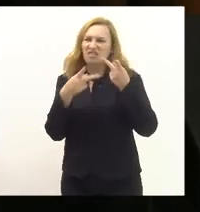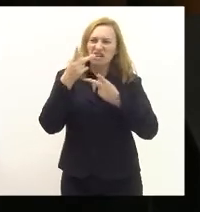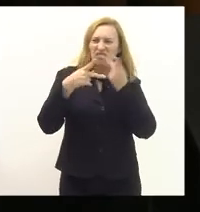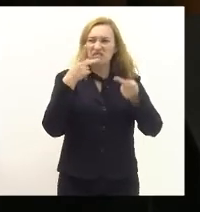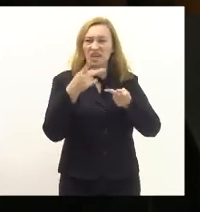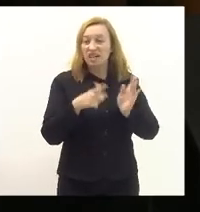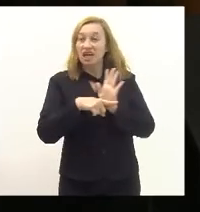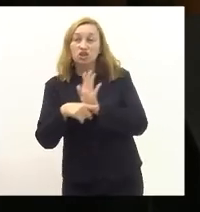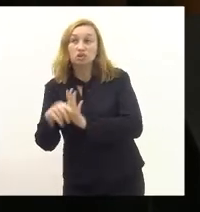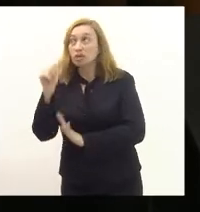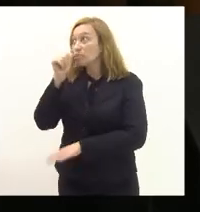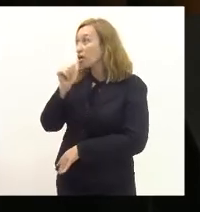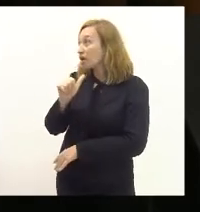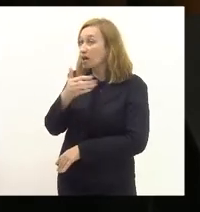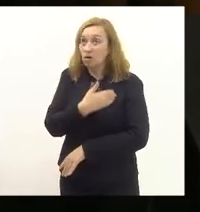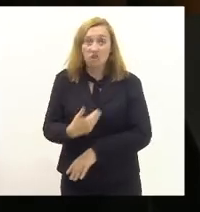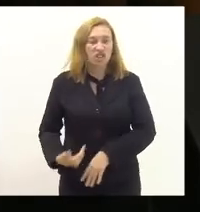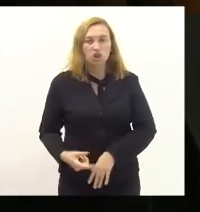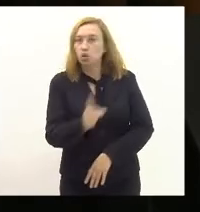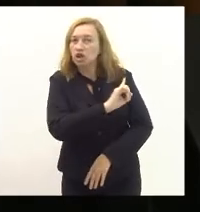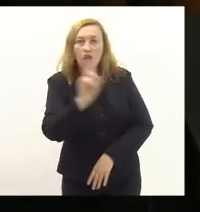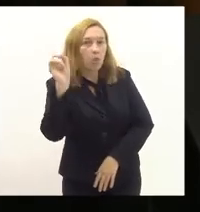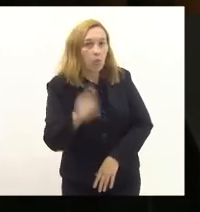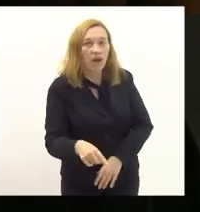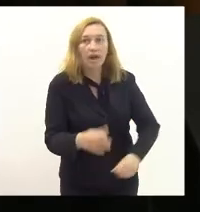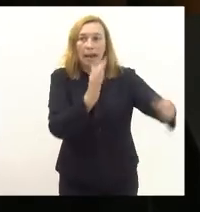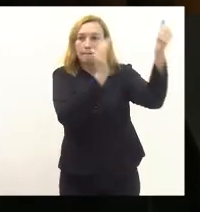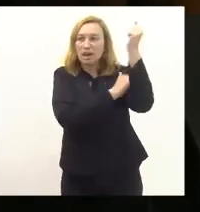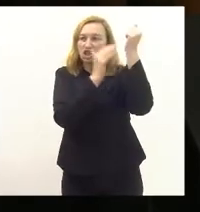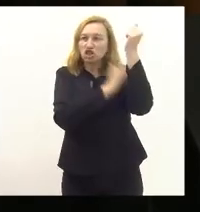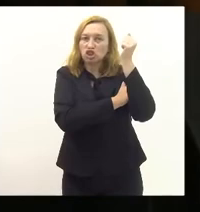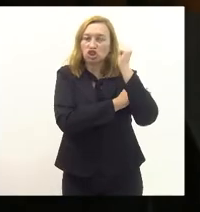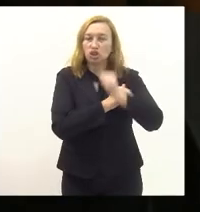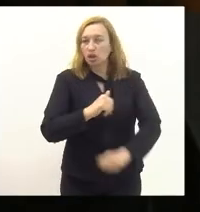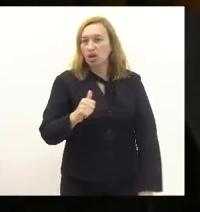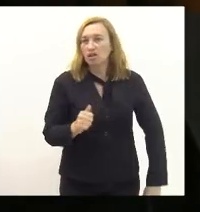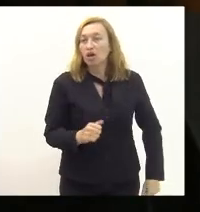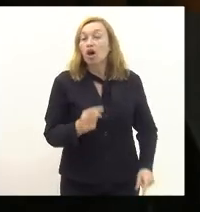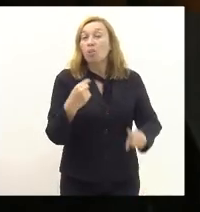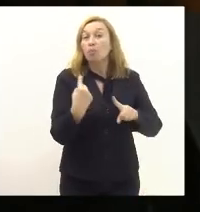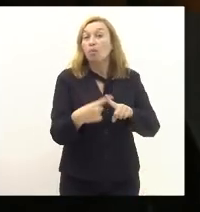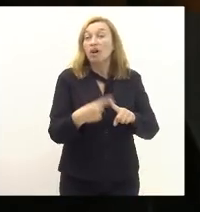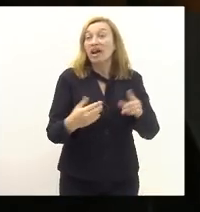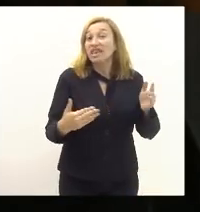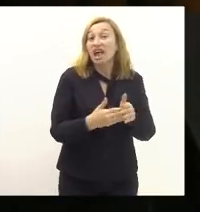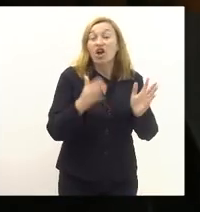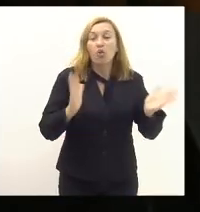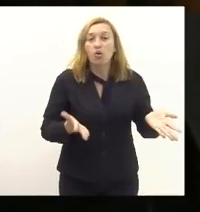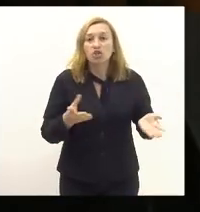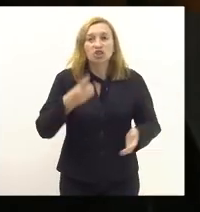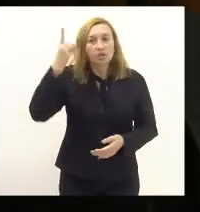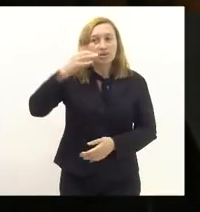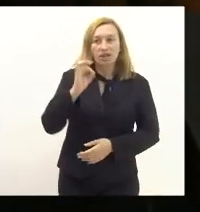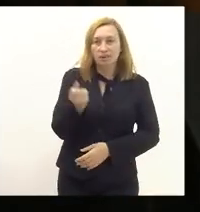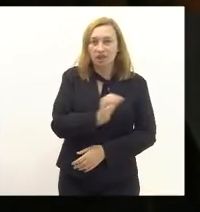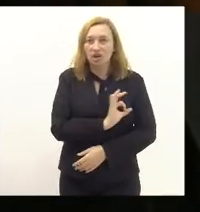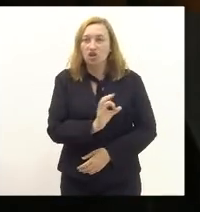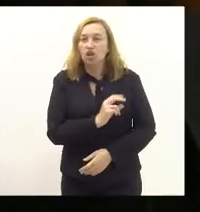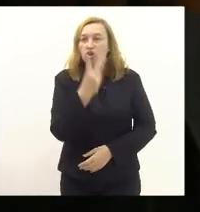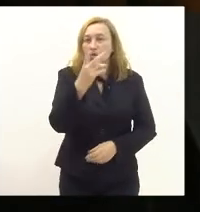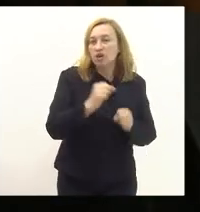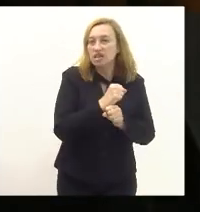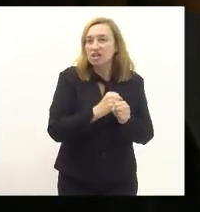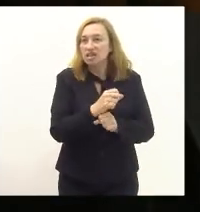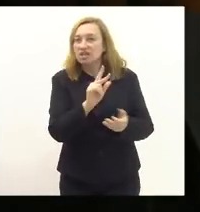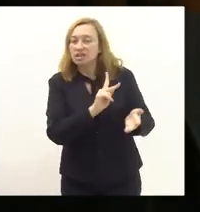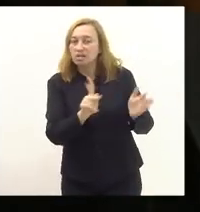das mulheres, que esse governador não é, que ele é machista, porque até hoje, deputada Marta Rocha, 2 anos desse projeto